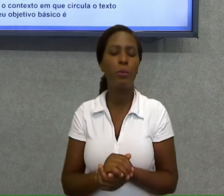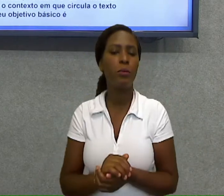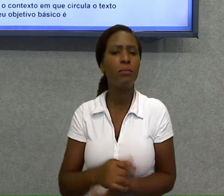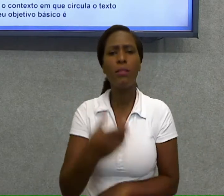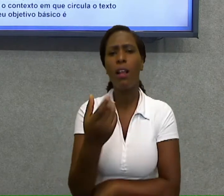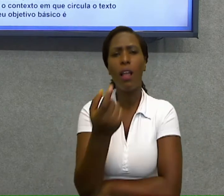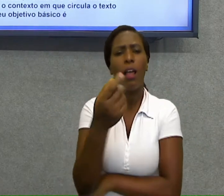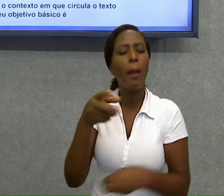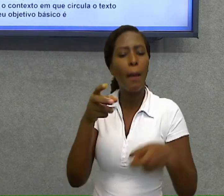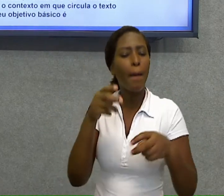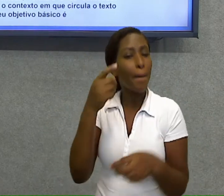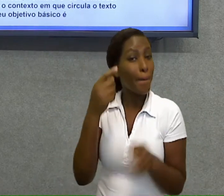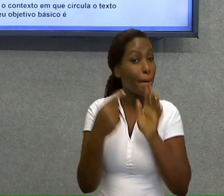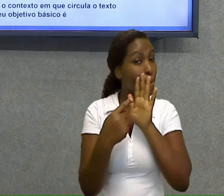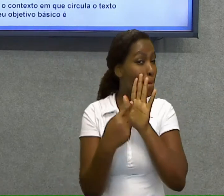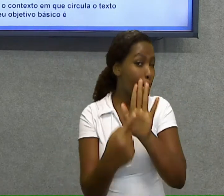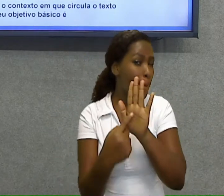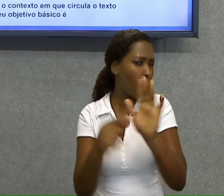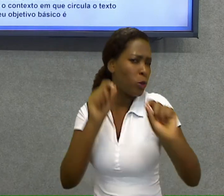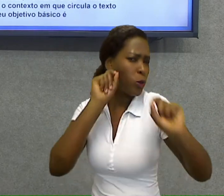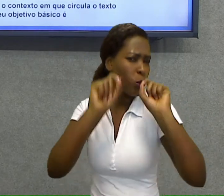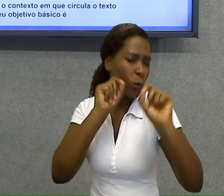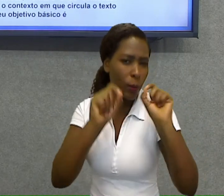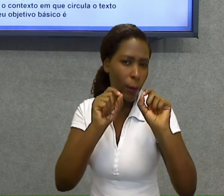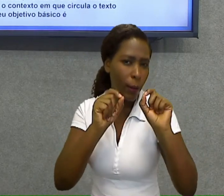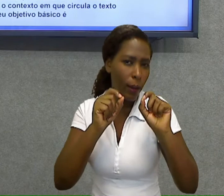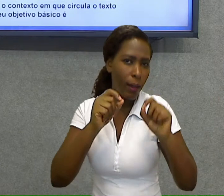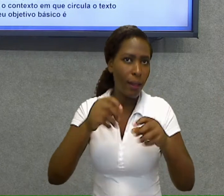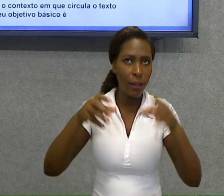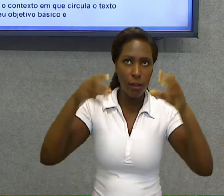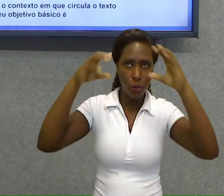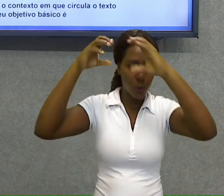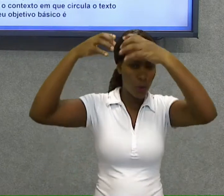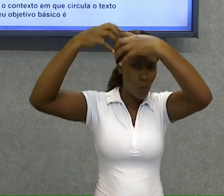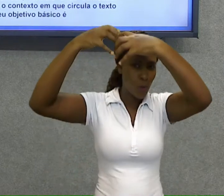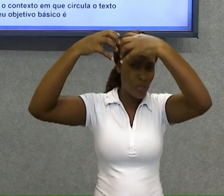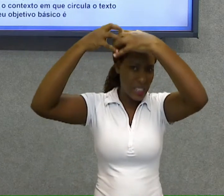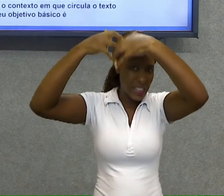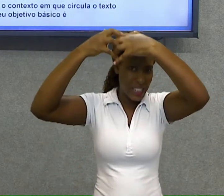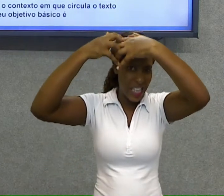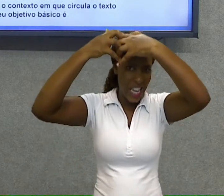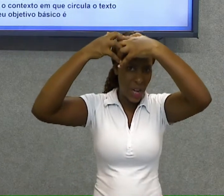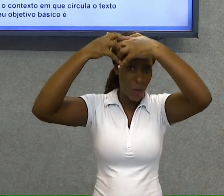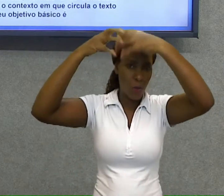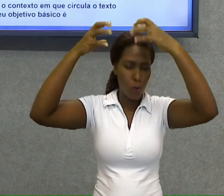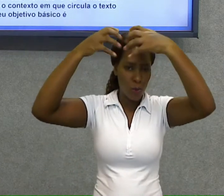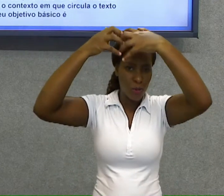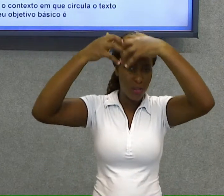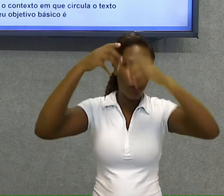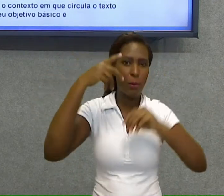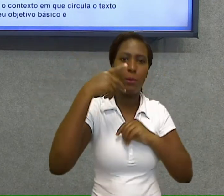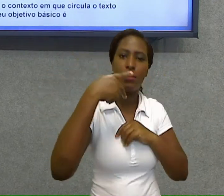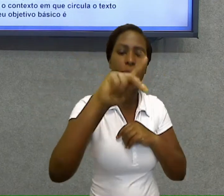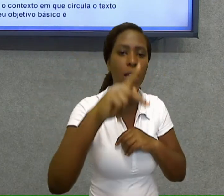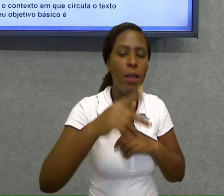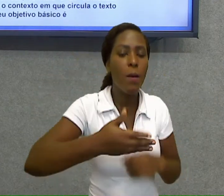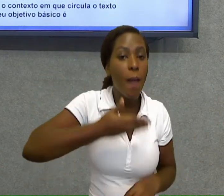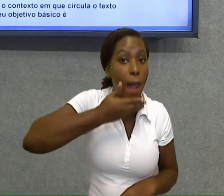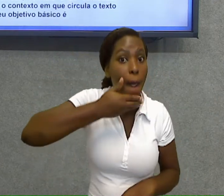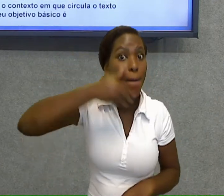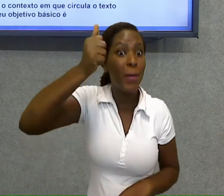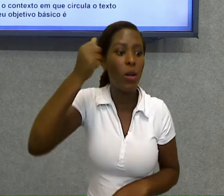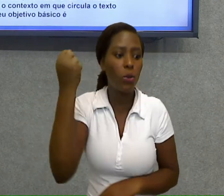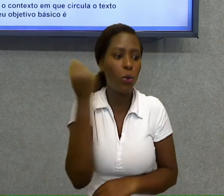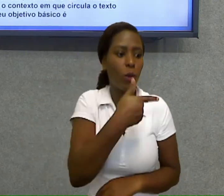um computador. E guarde essa condição 12 vezes sem juros. É importante a